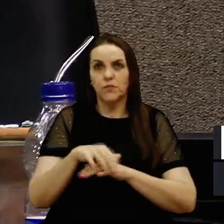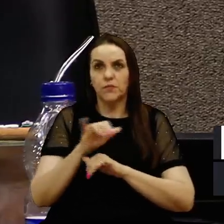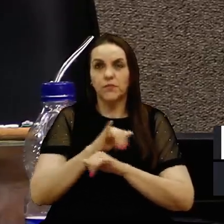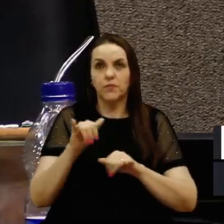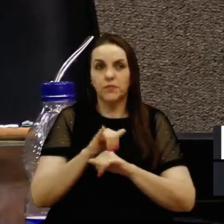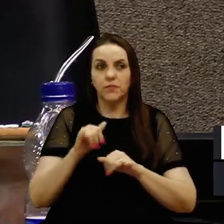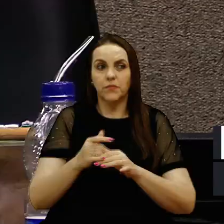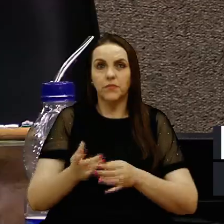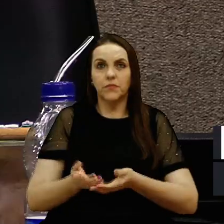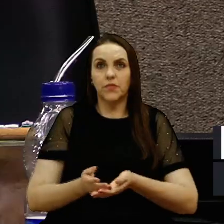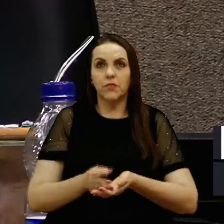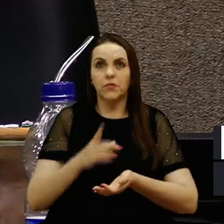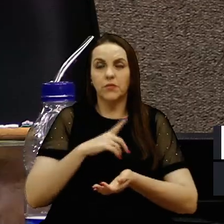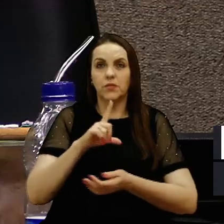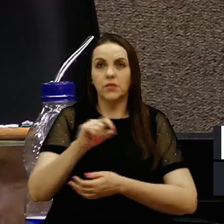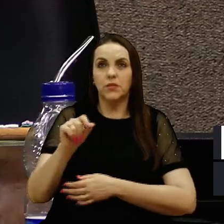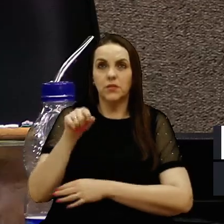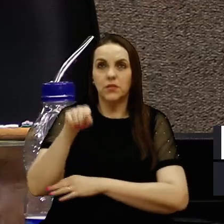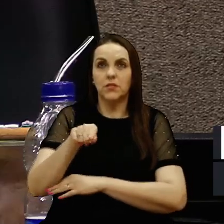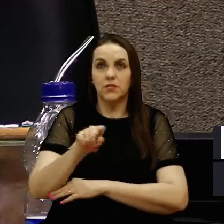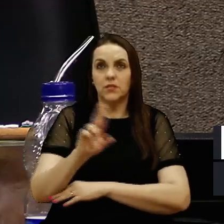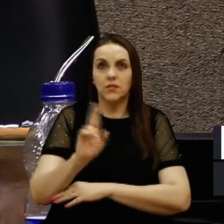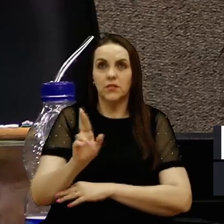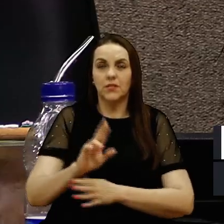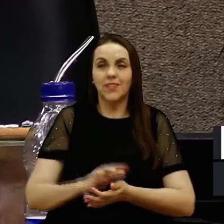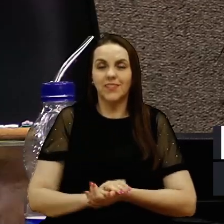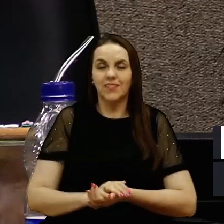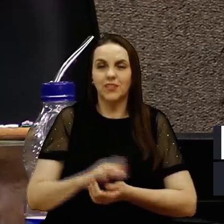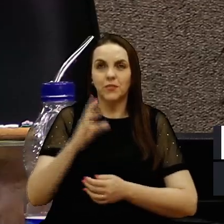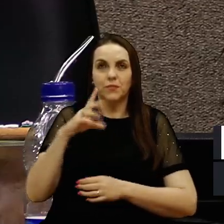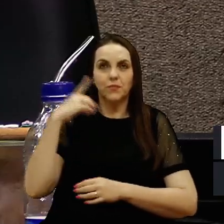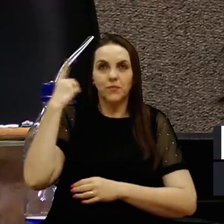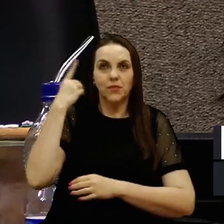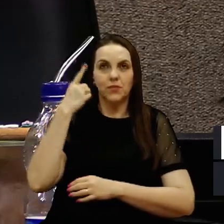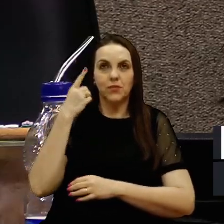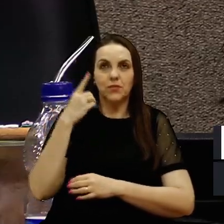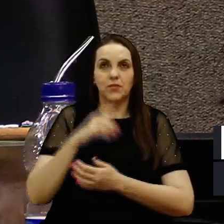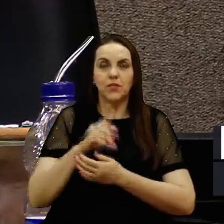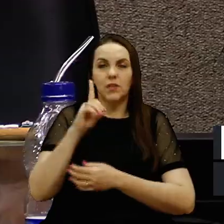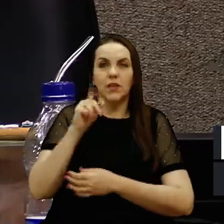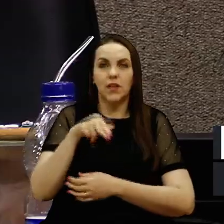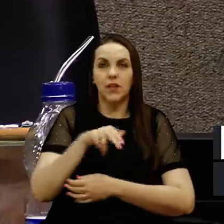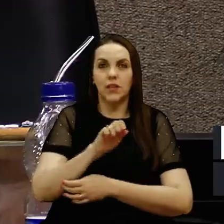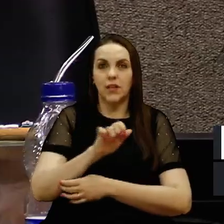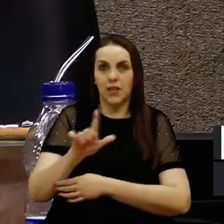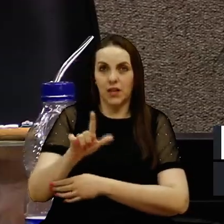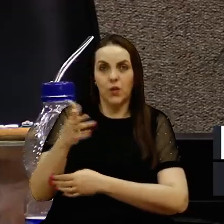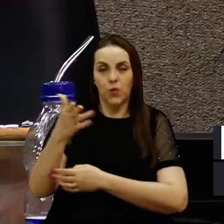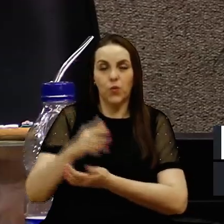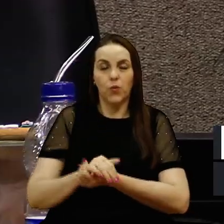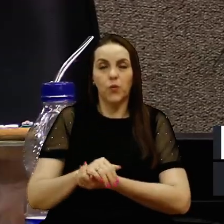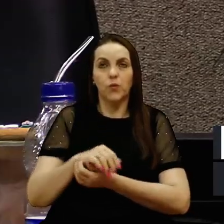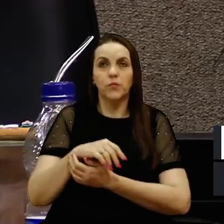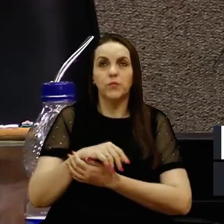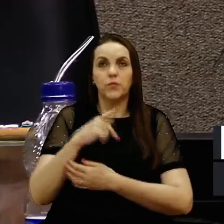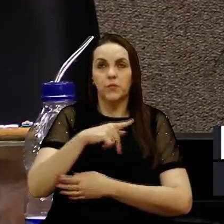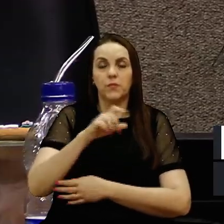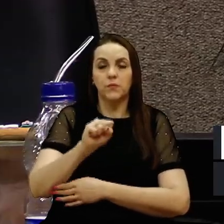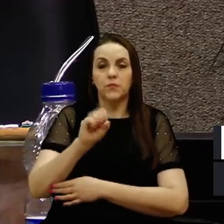esteja, R$100 mil que nós conseguimos com o mandato do deputado Daniel Tzerziak, do PSDB,